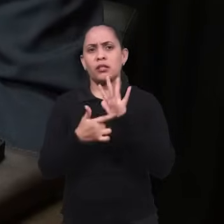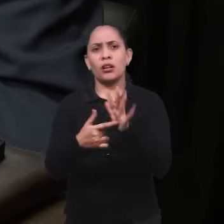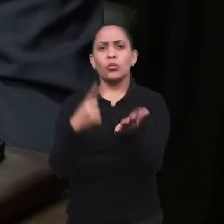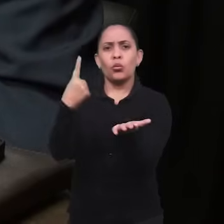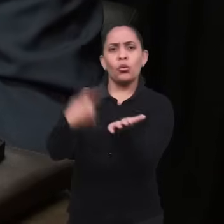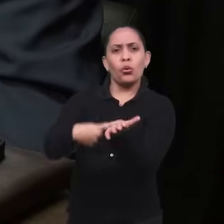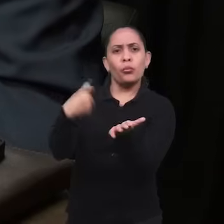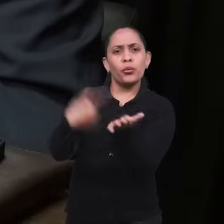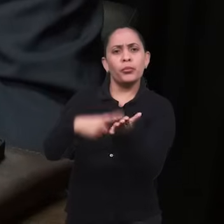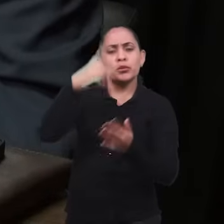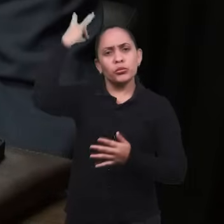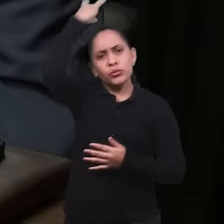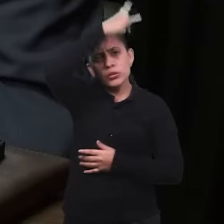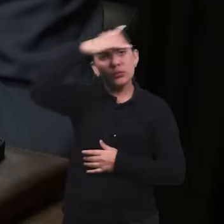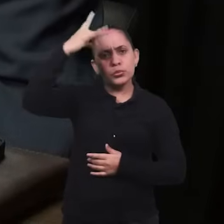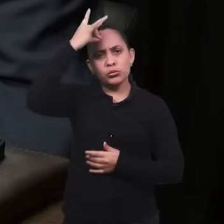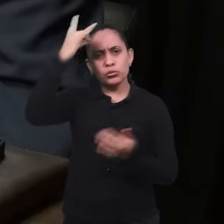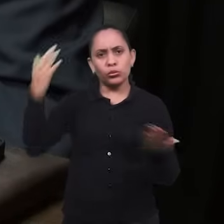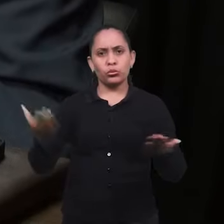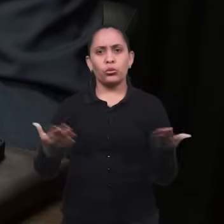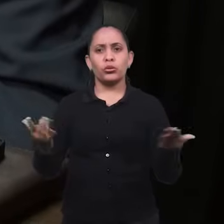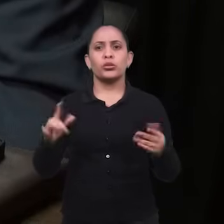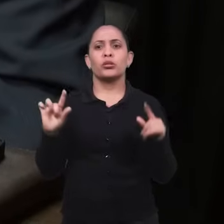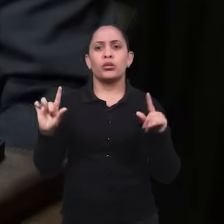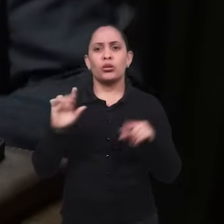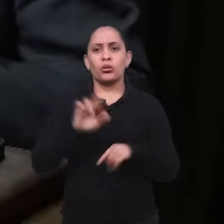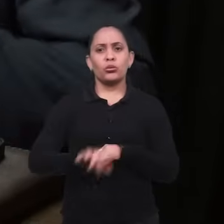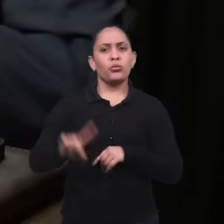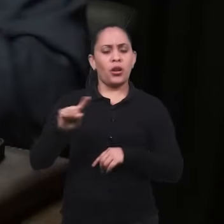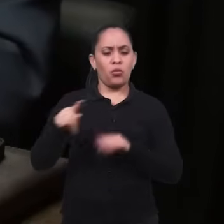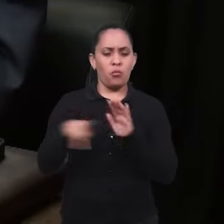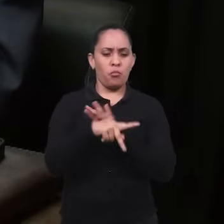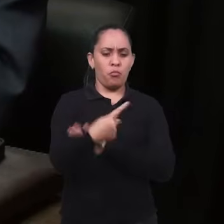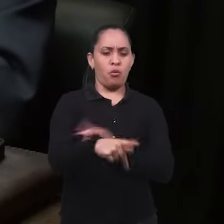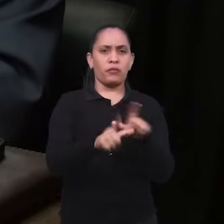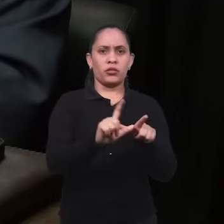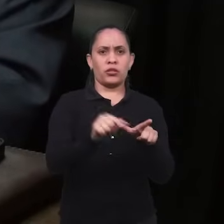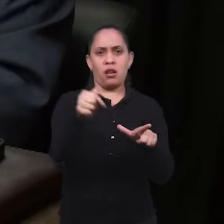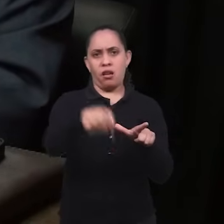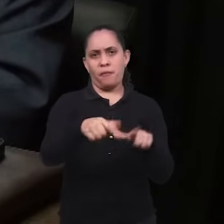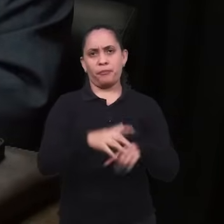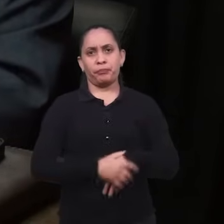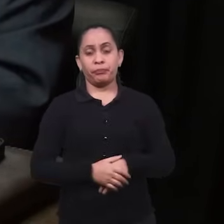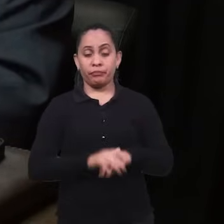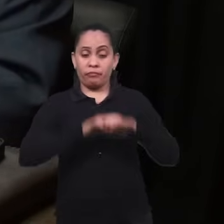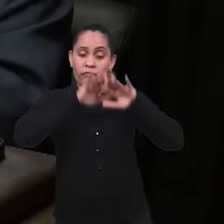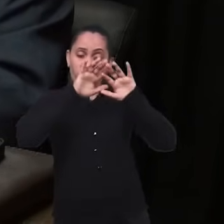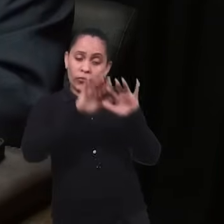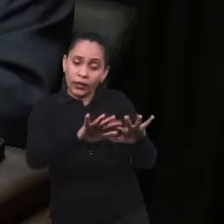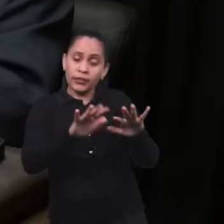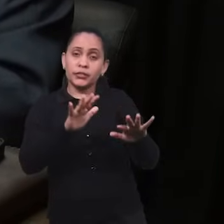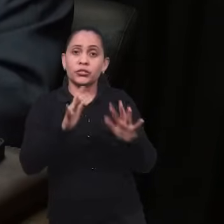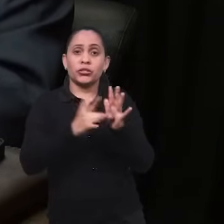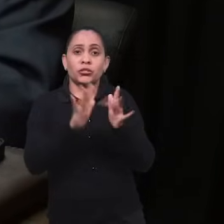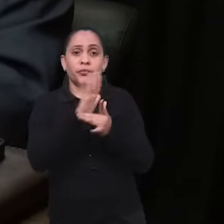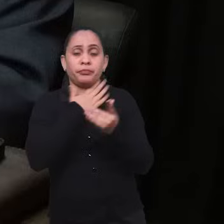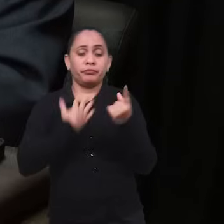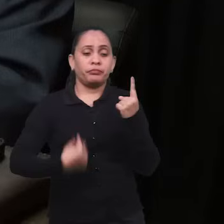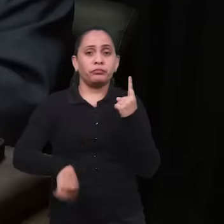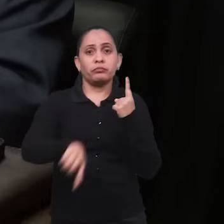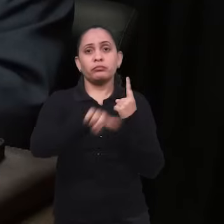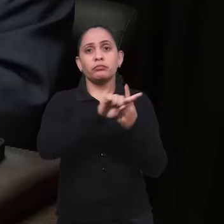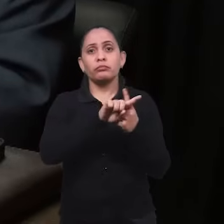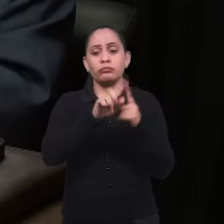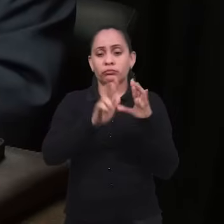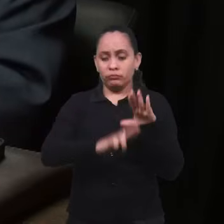que o compromisso do Espírito Santo não era mais com Israel, porque esse aspecto a morte e